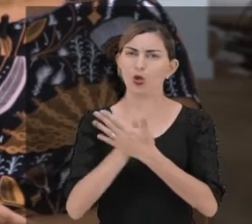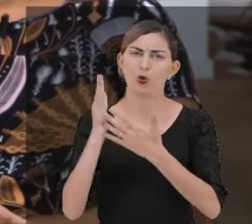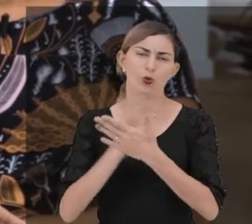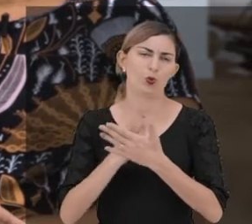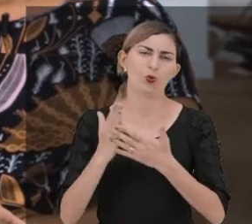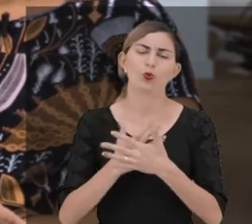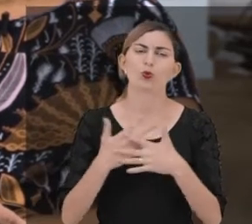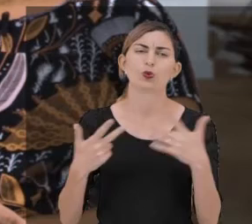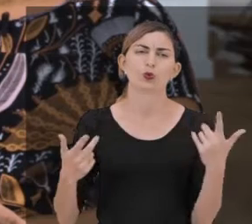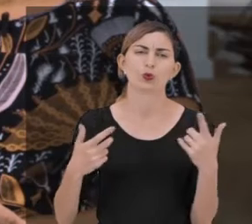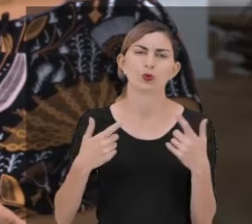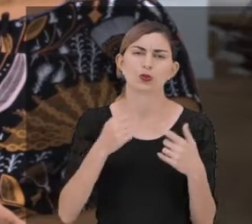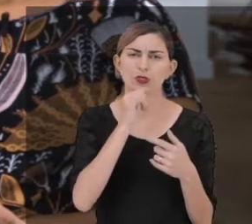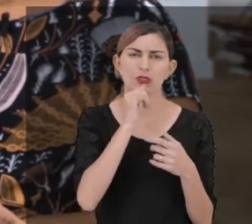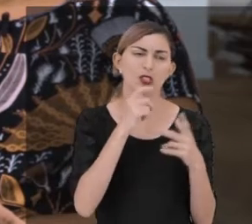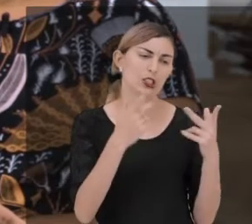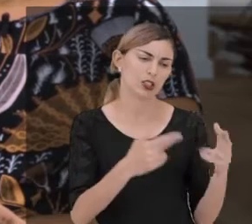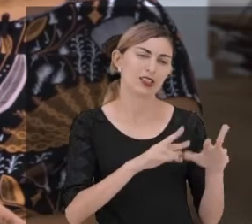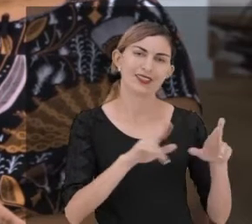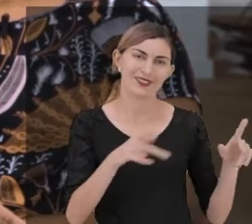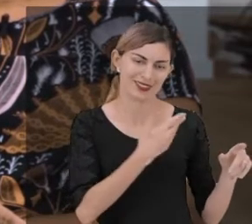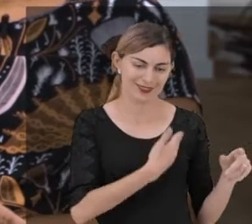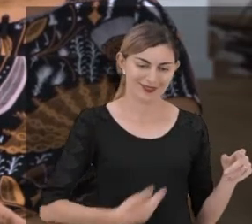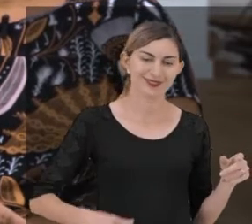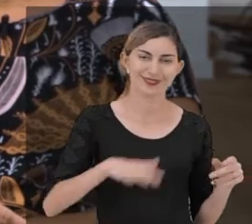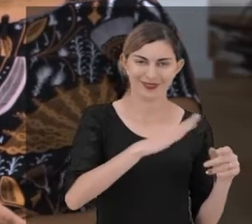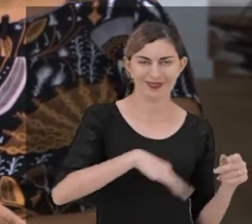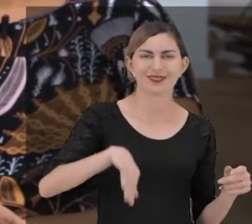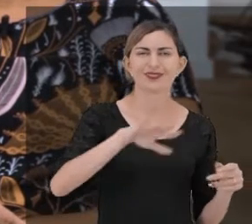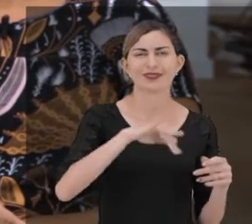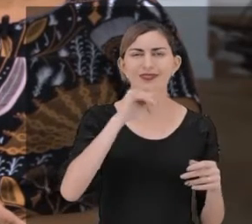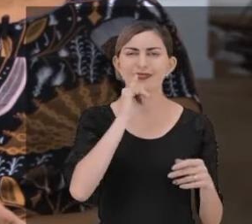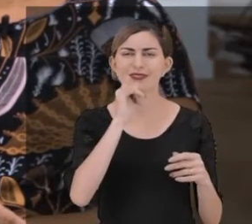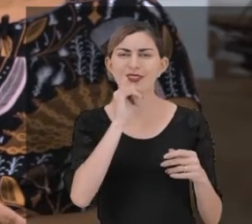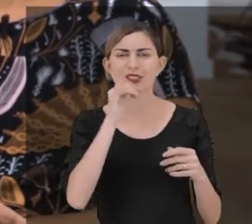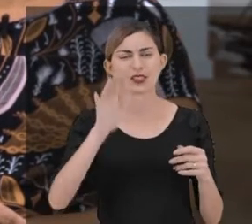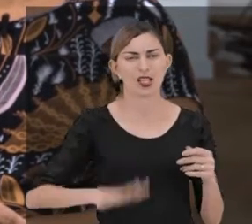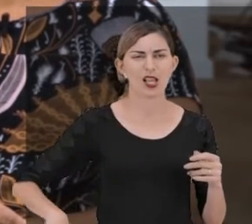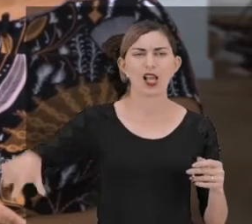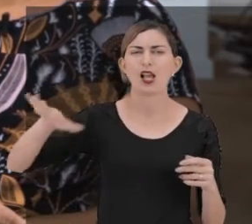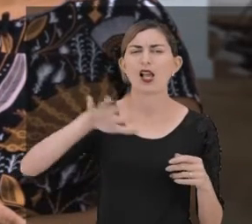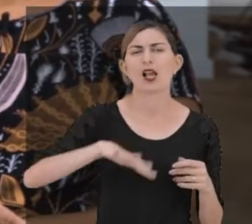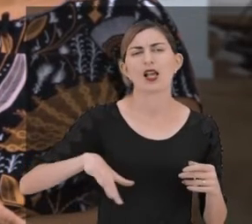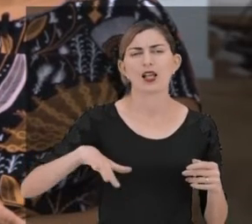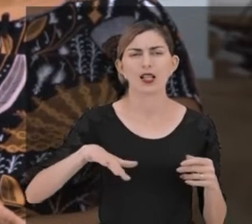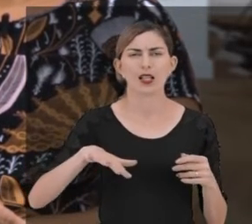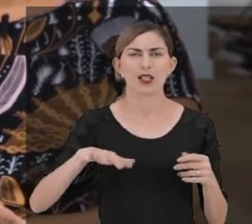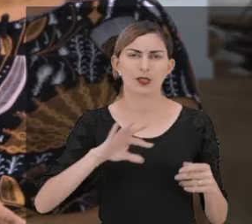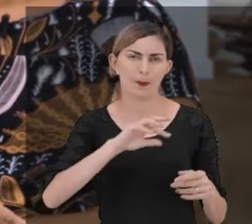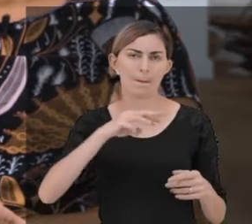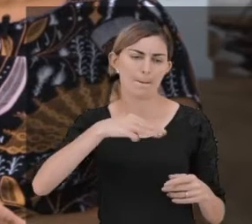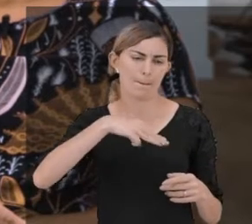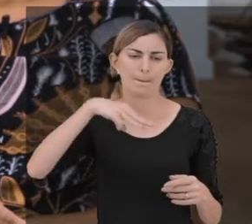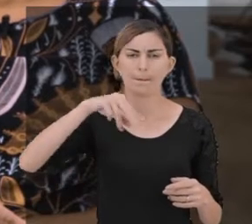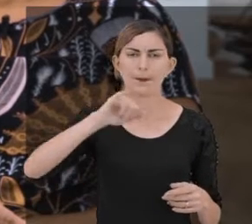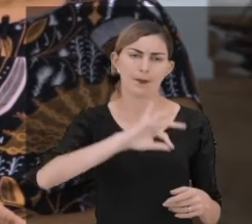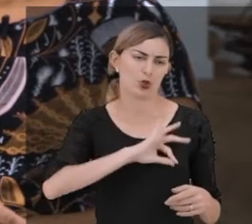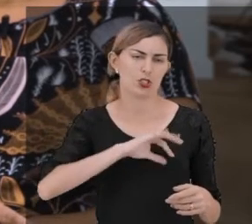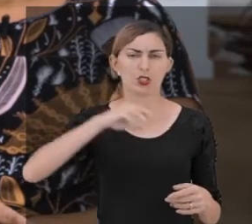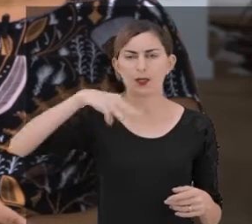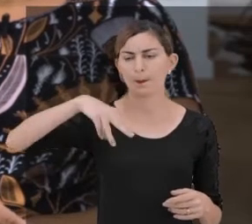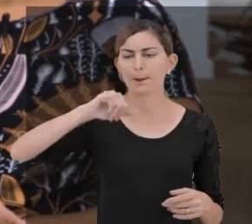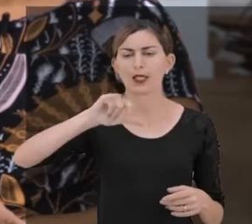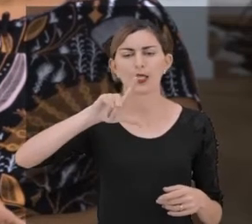alguns elementos como nós temos na área pública. Por exemplo, na área dos militares,